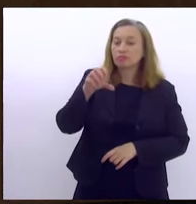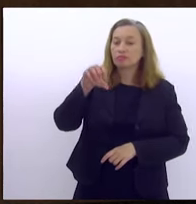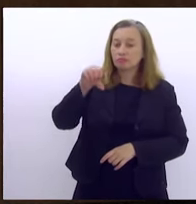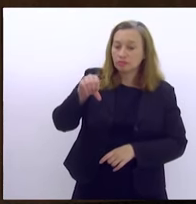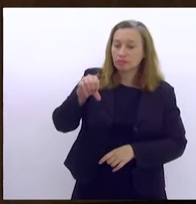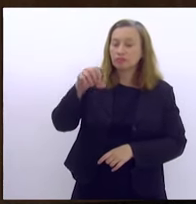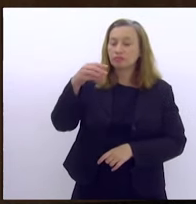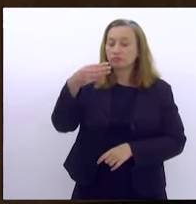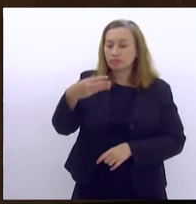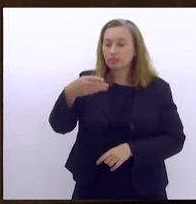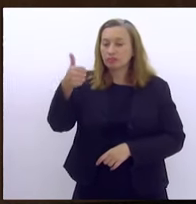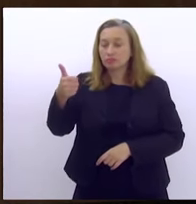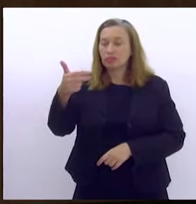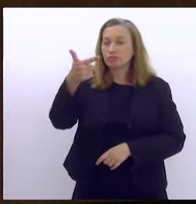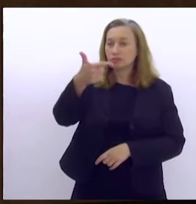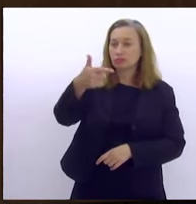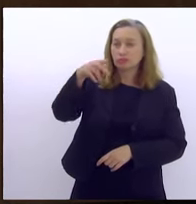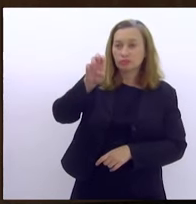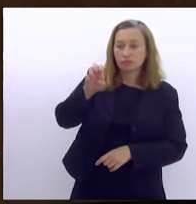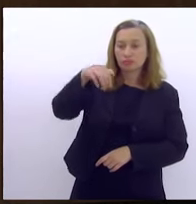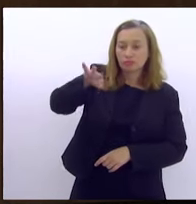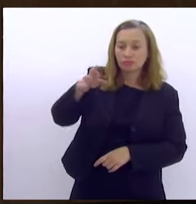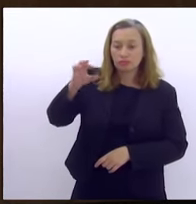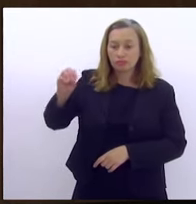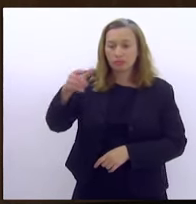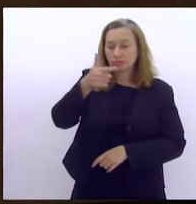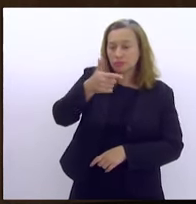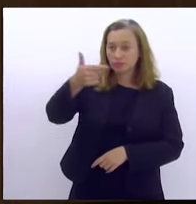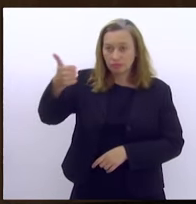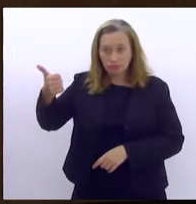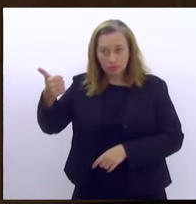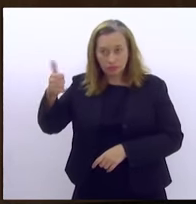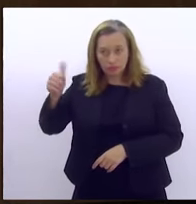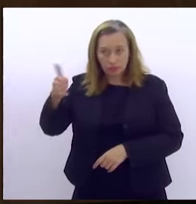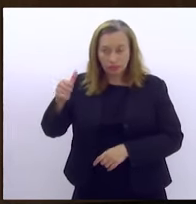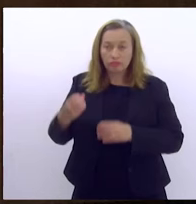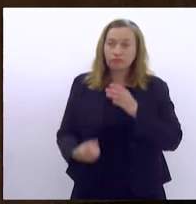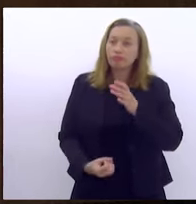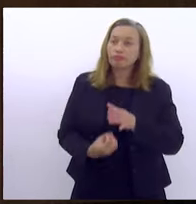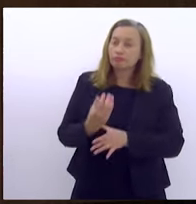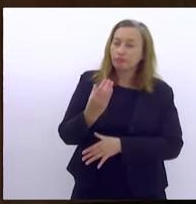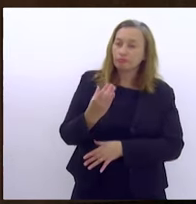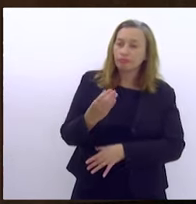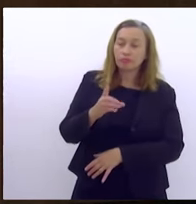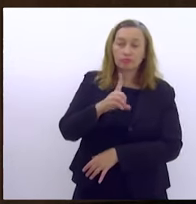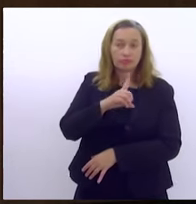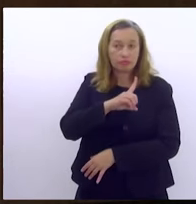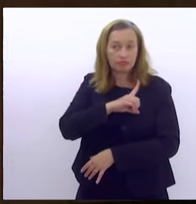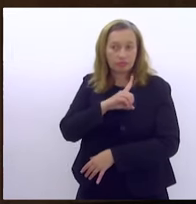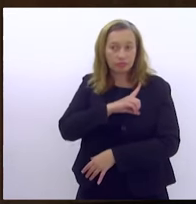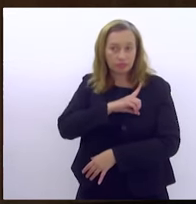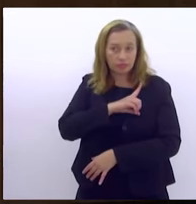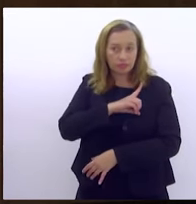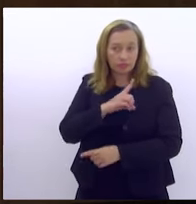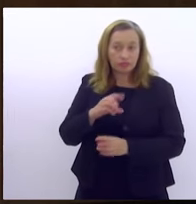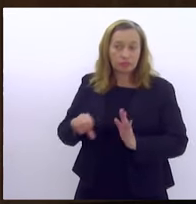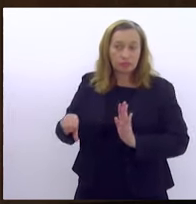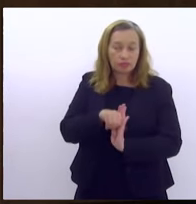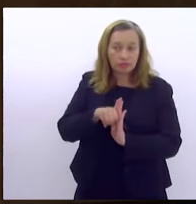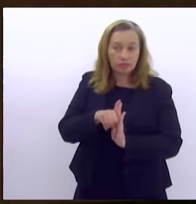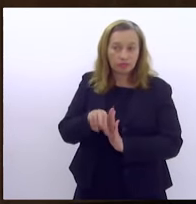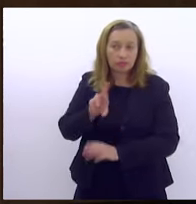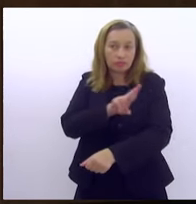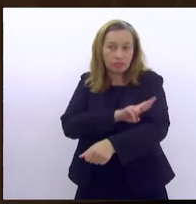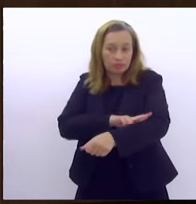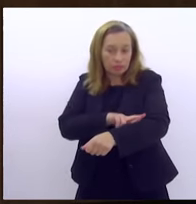5.931, de 25 de março de 2011, que dispõe sobre a criação da Delegacia de Crimes